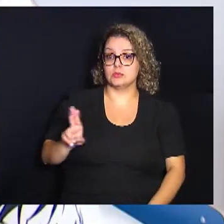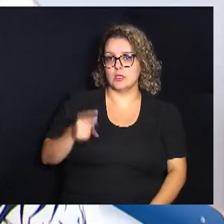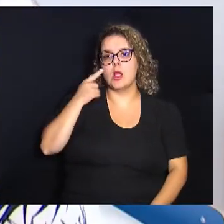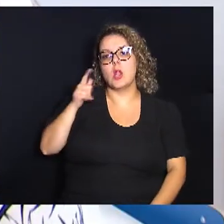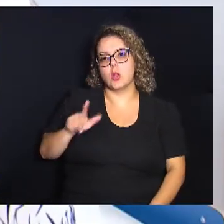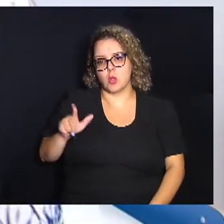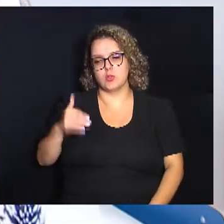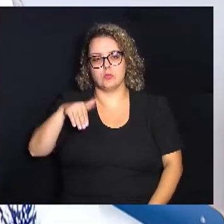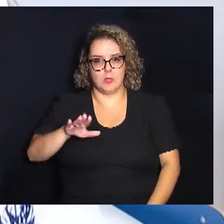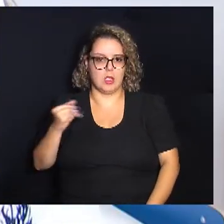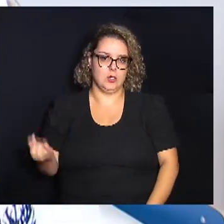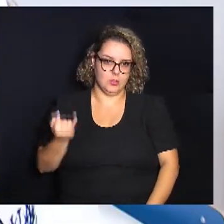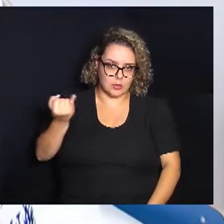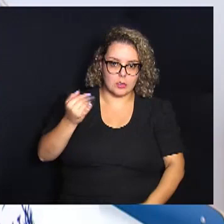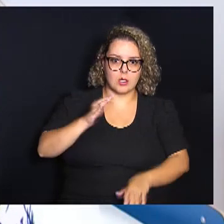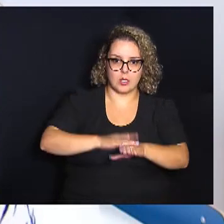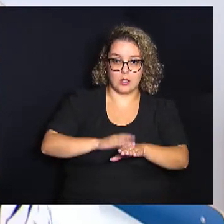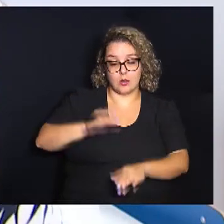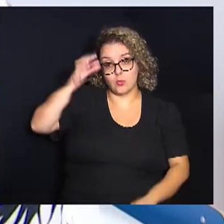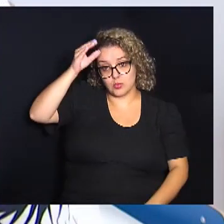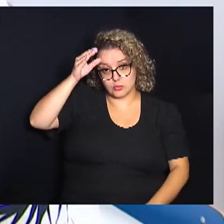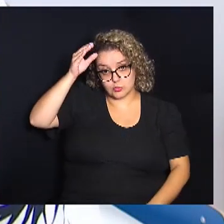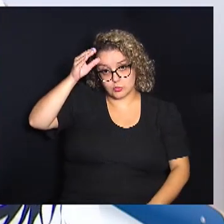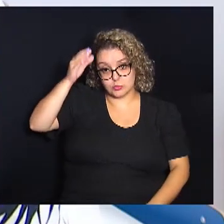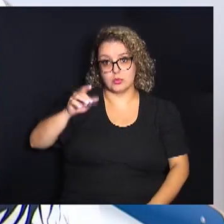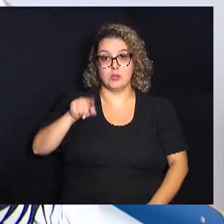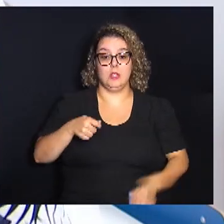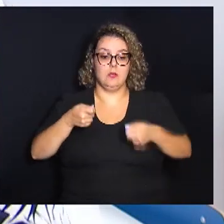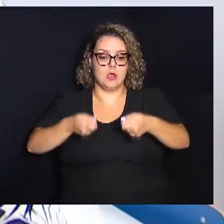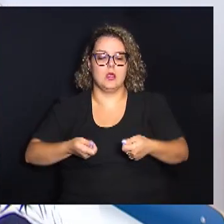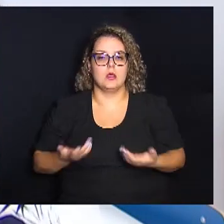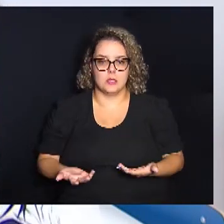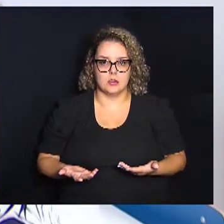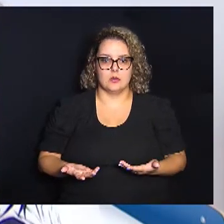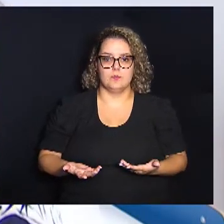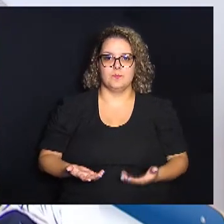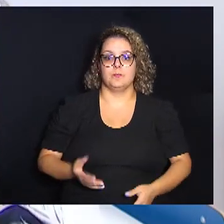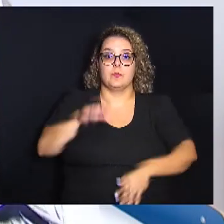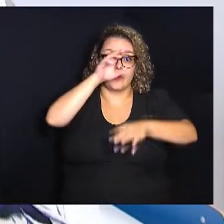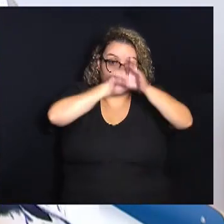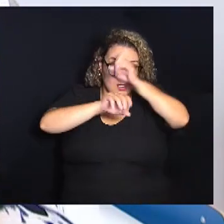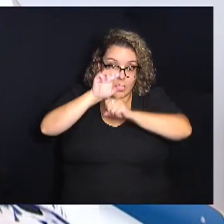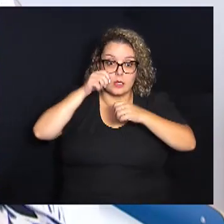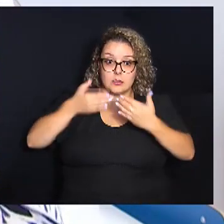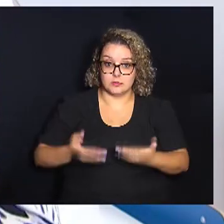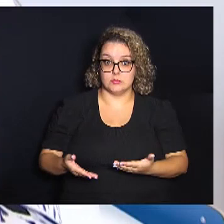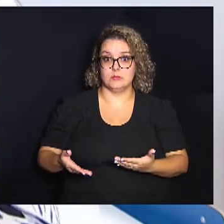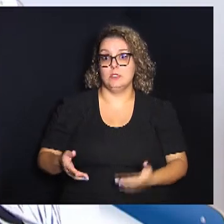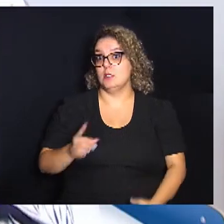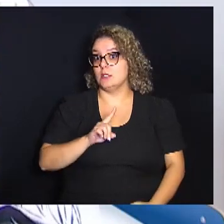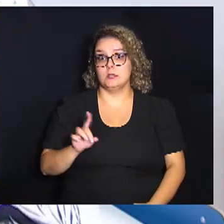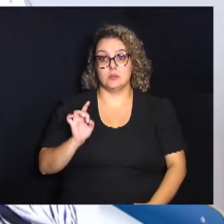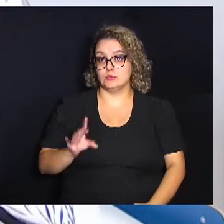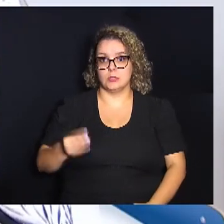e o mais importante também são as funções cognitivas, que aí vão garantir que aquele aprendizado ele não vai ficar só